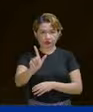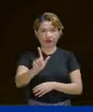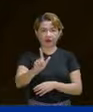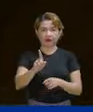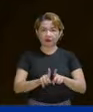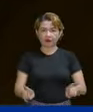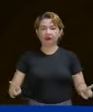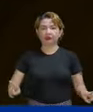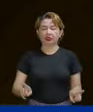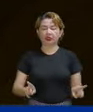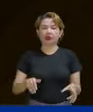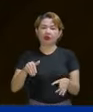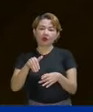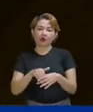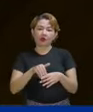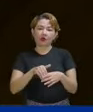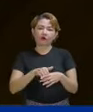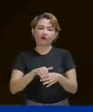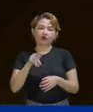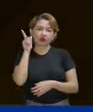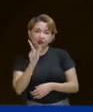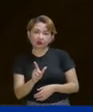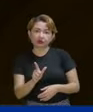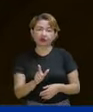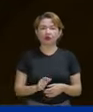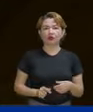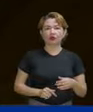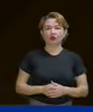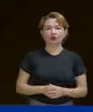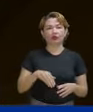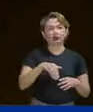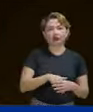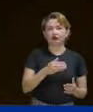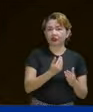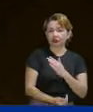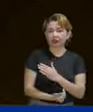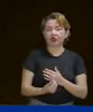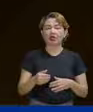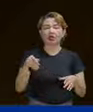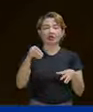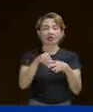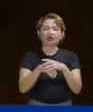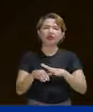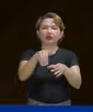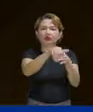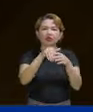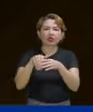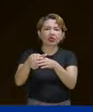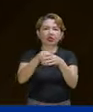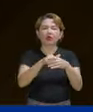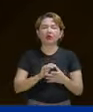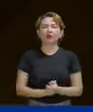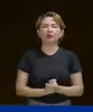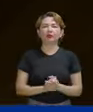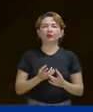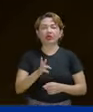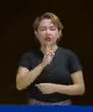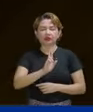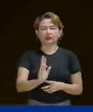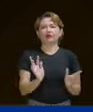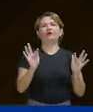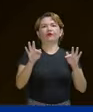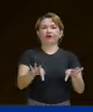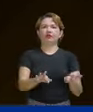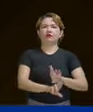e não entre o voto vencedor e o voto vencido, que, apesar de fazer parte do acórdão, não externa a conclusão final do